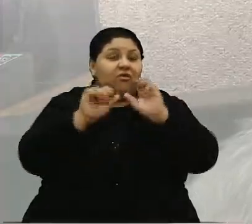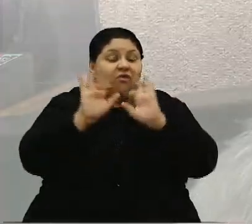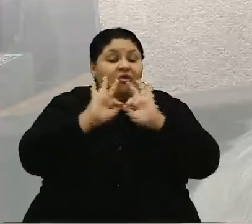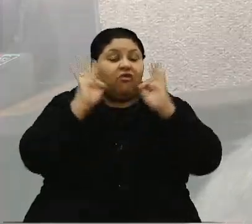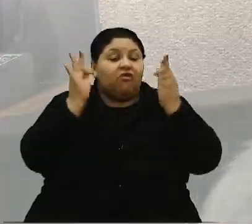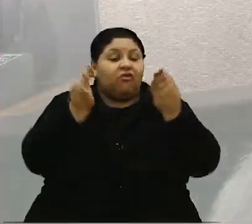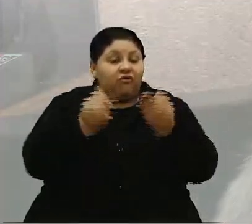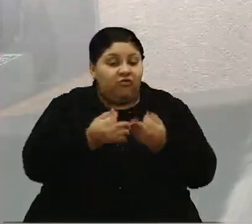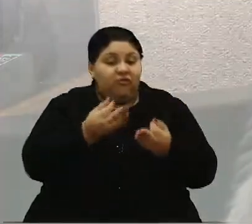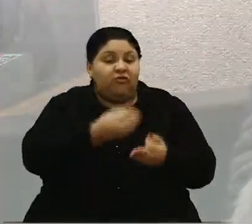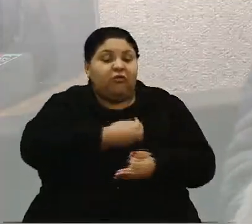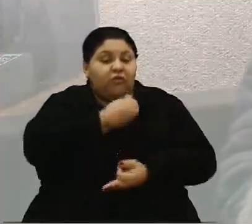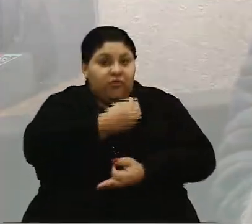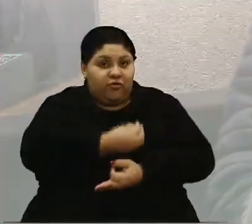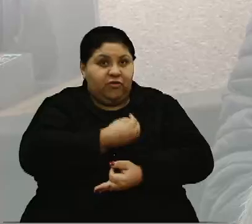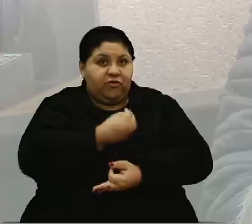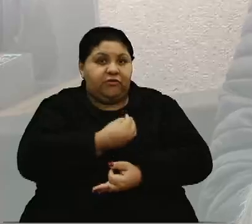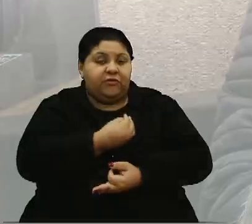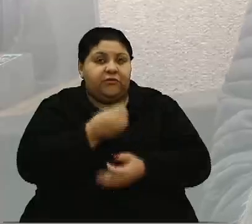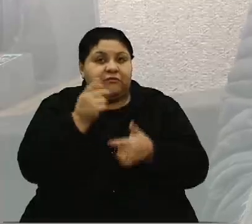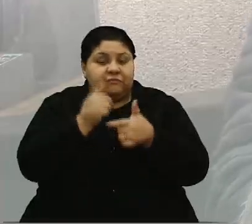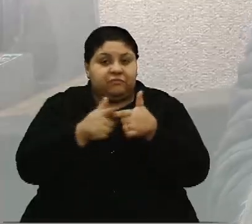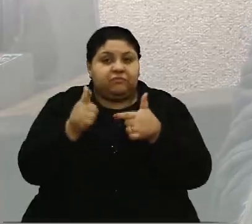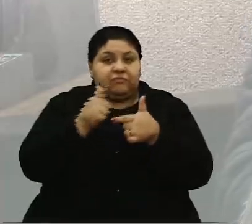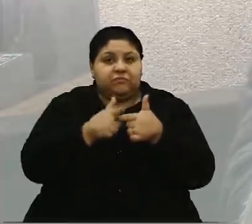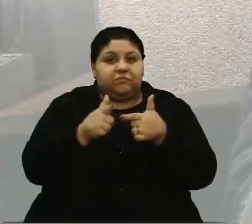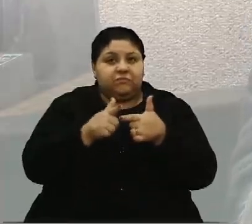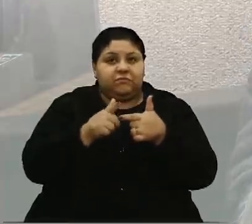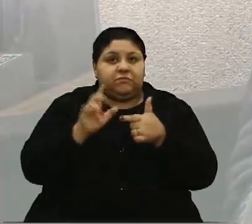têm atravessado por conta deste problema da